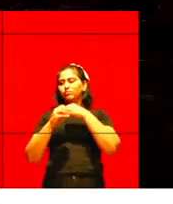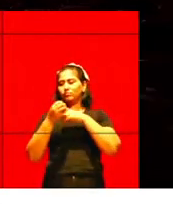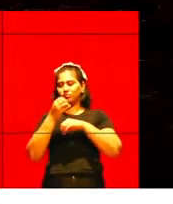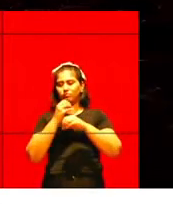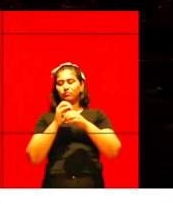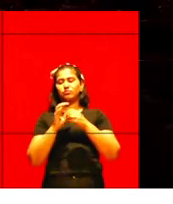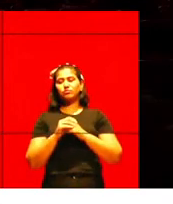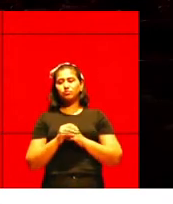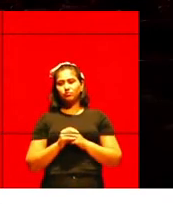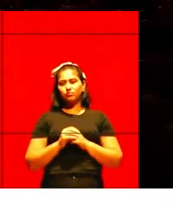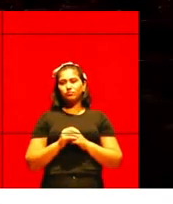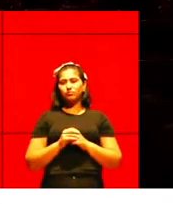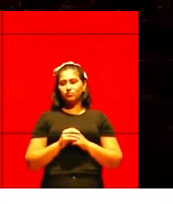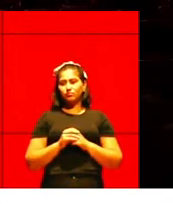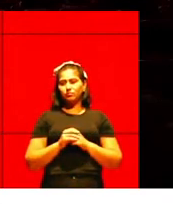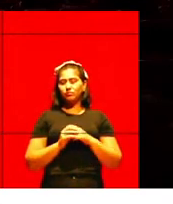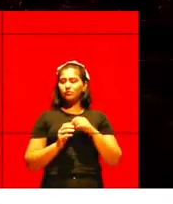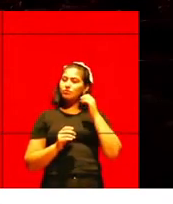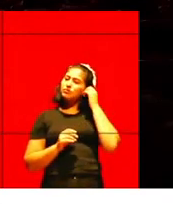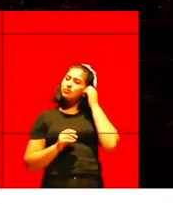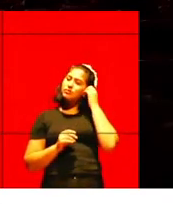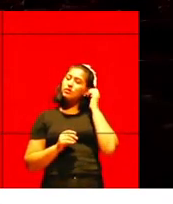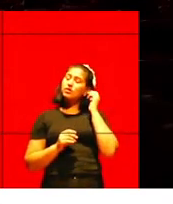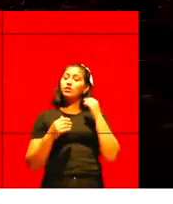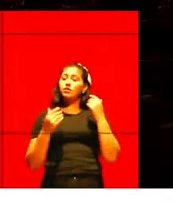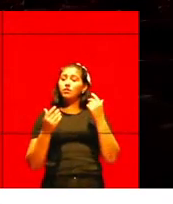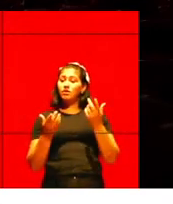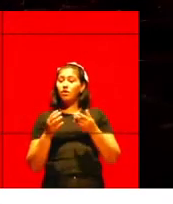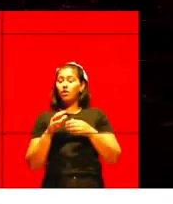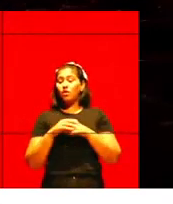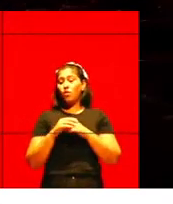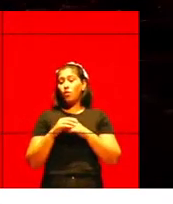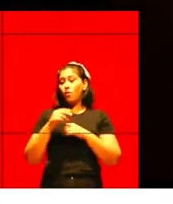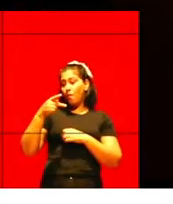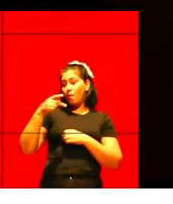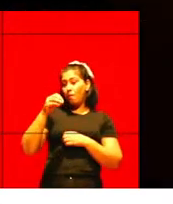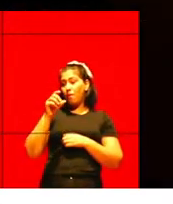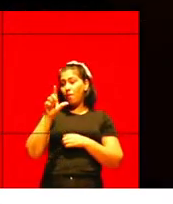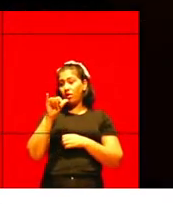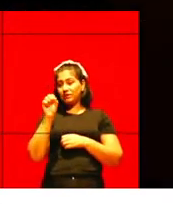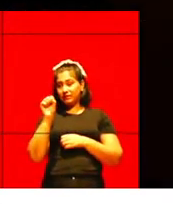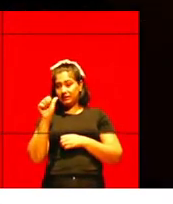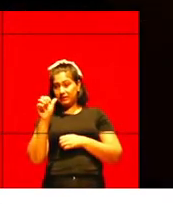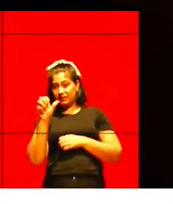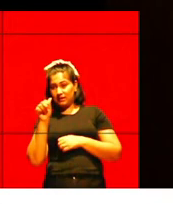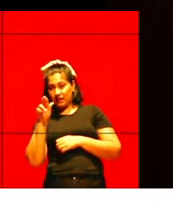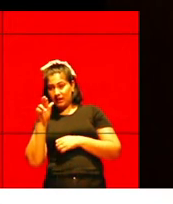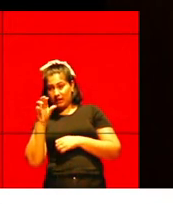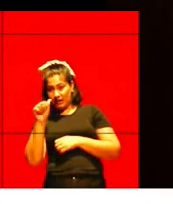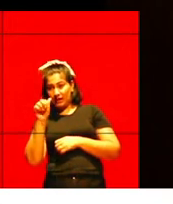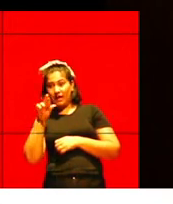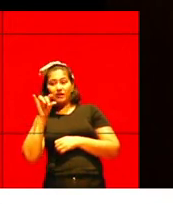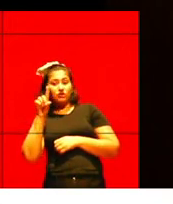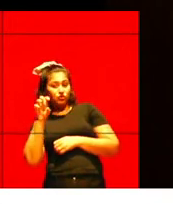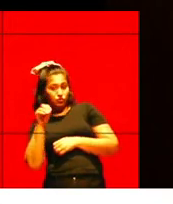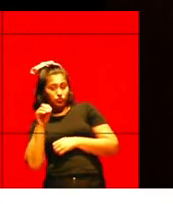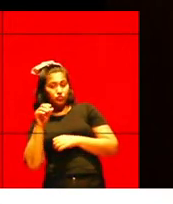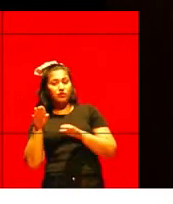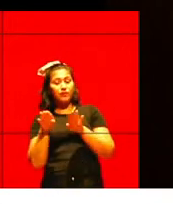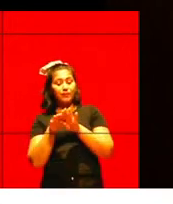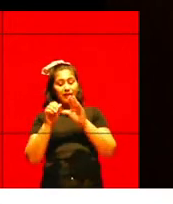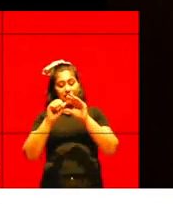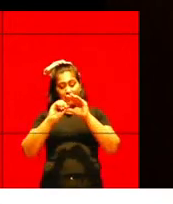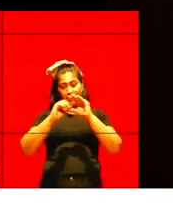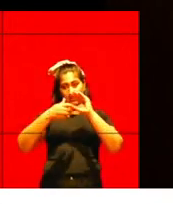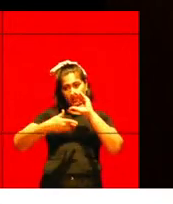certo? Pessoal, esses polissacarídeos, eles têm essa característica também de não